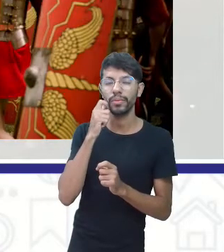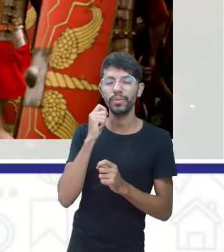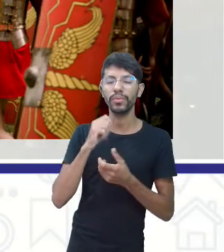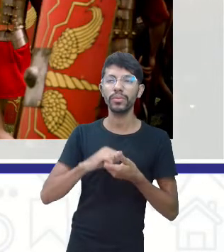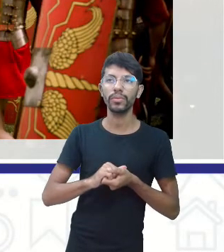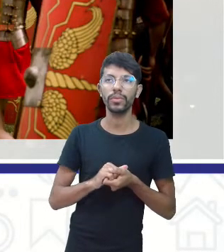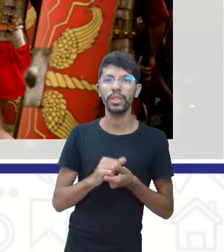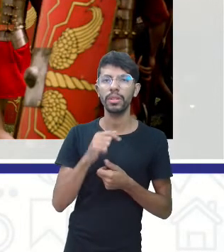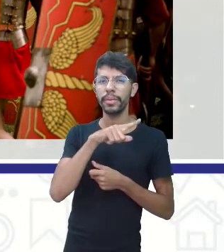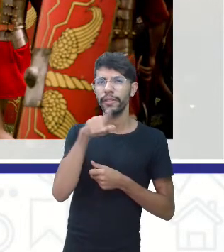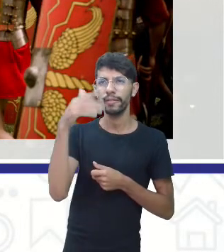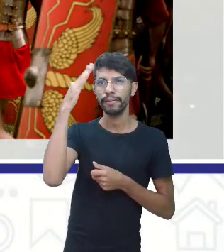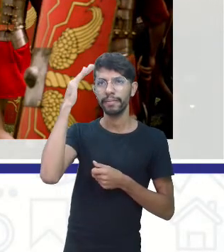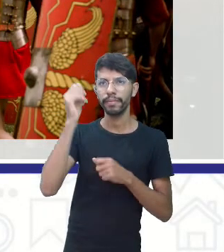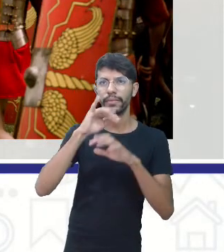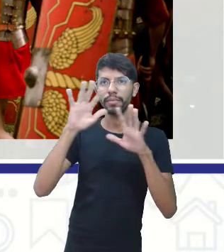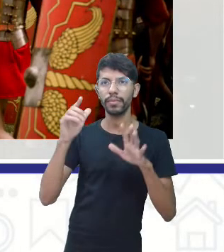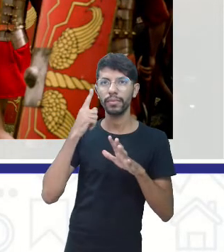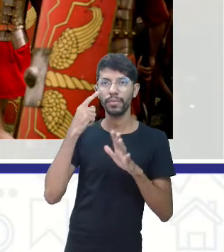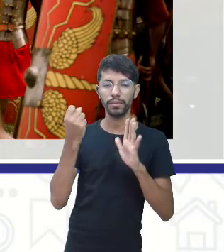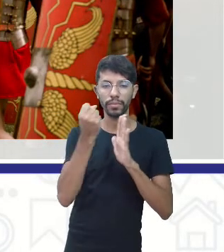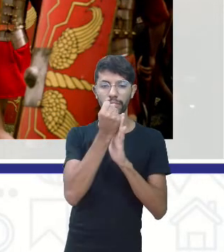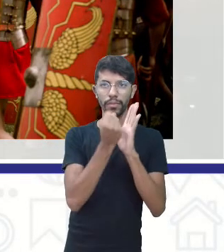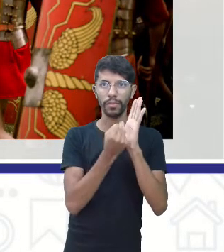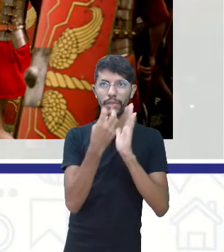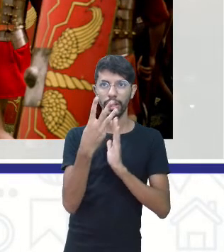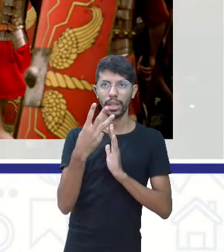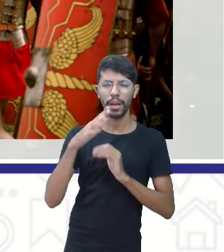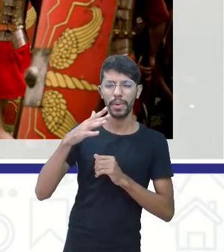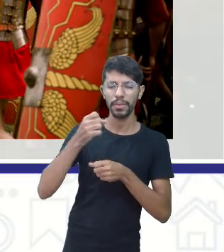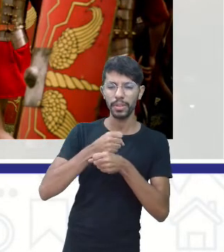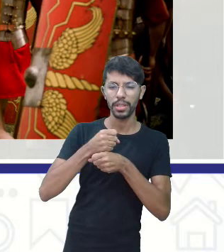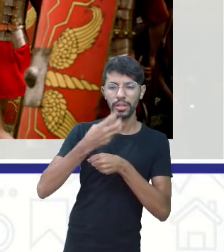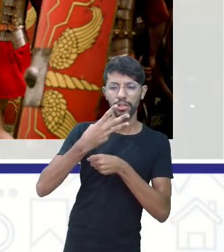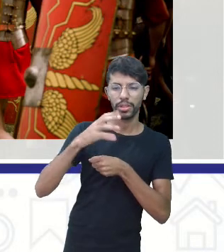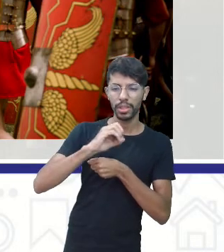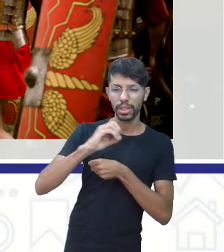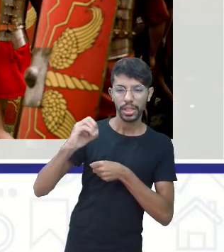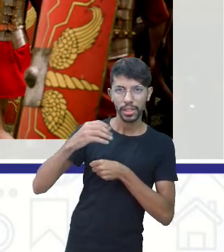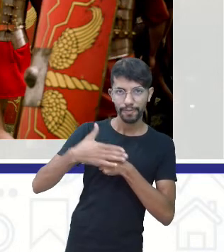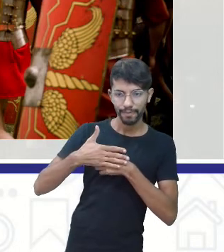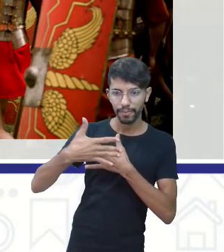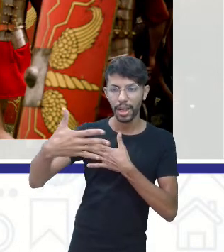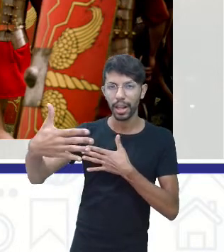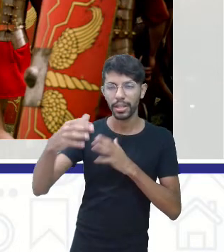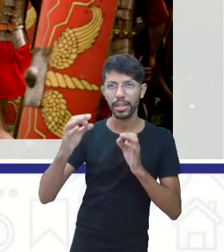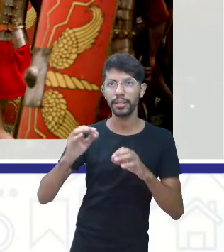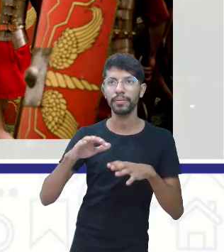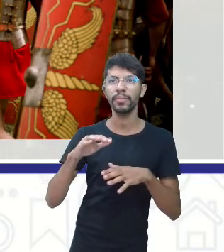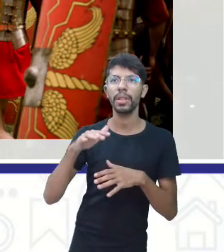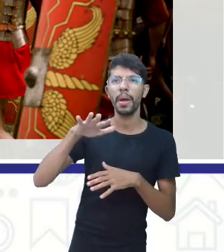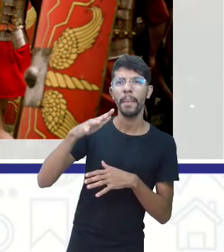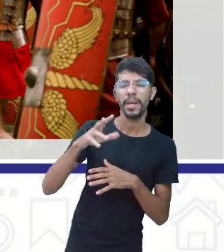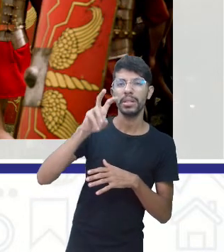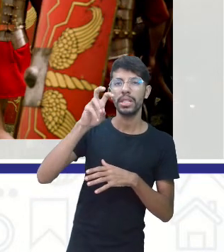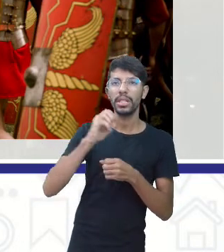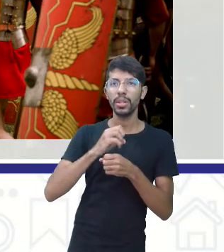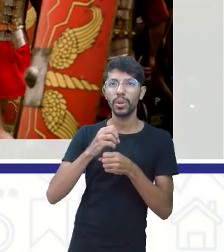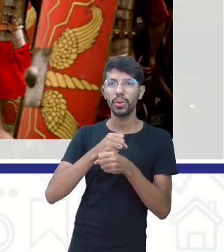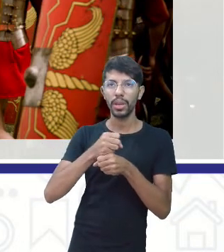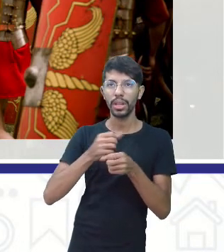para vocês terem uma ideia, no século III, por volta dos anos 300 em diante, em cerca de 50 anos do Império